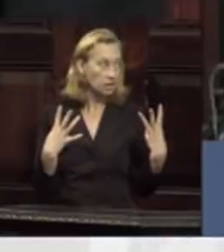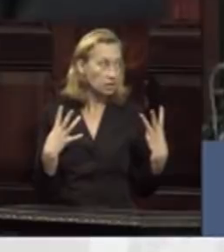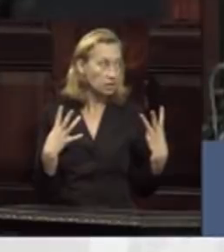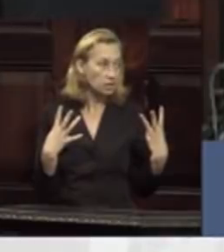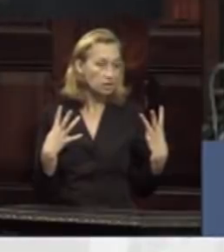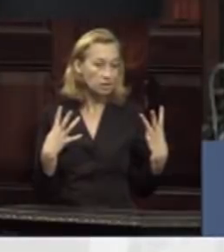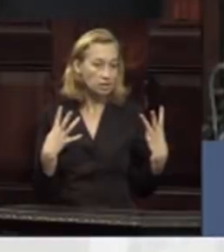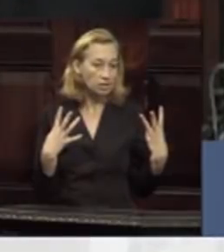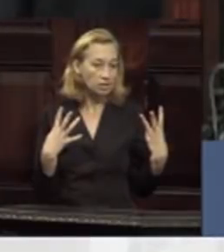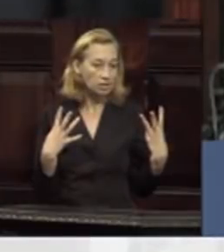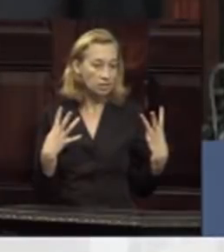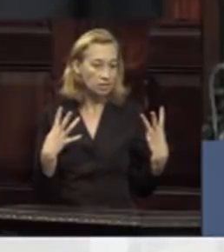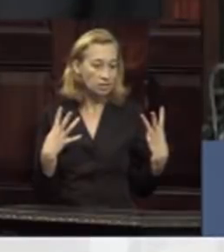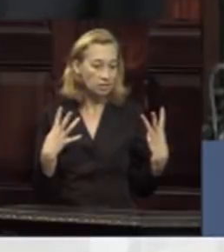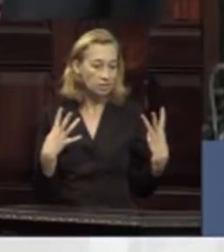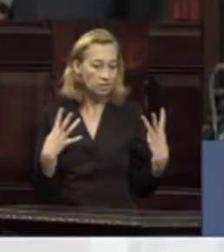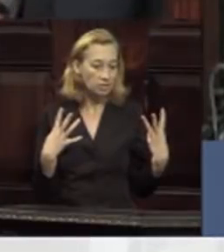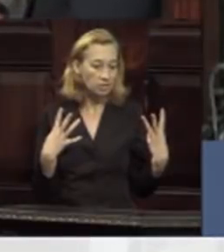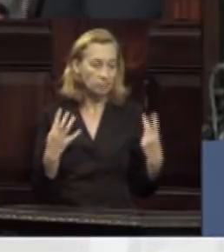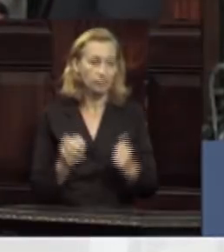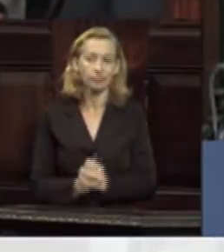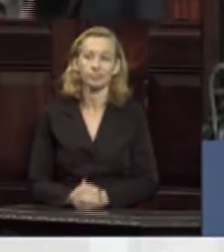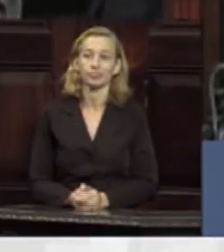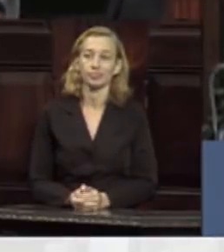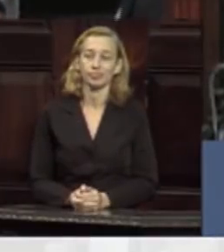4-3. Mas eu falei aqui, eu disse.